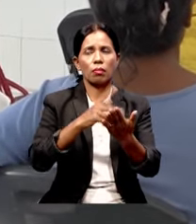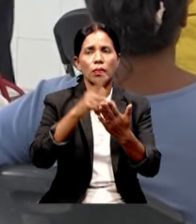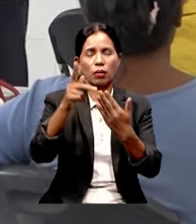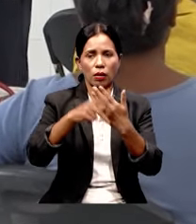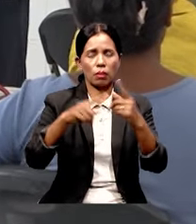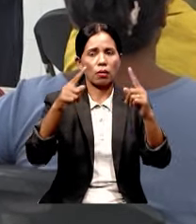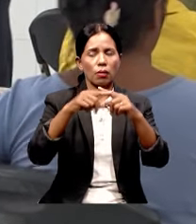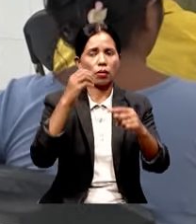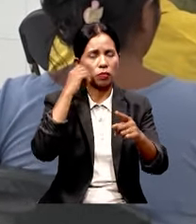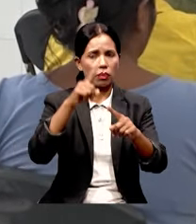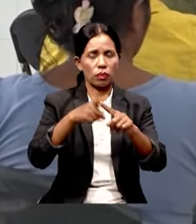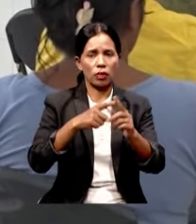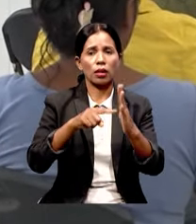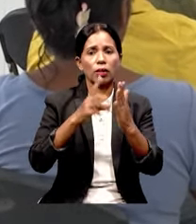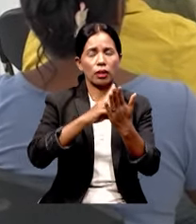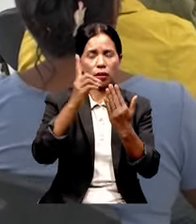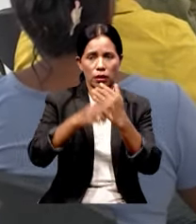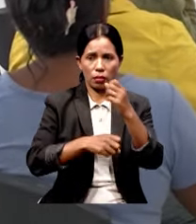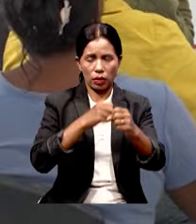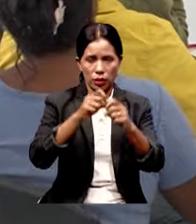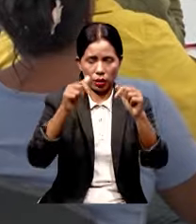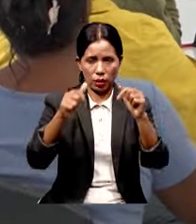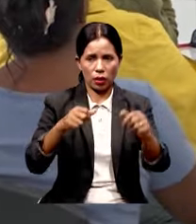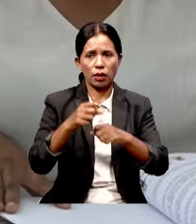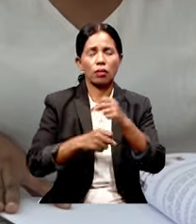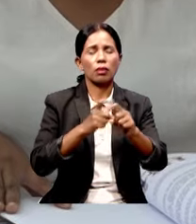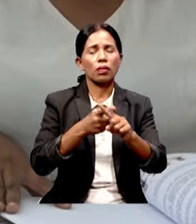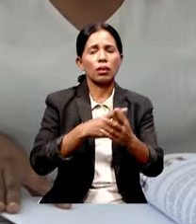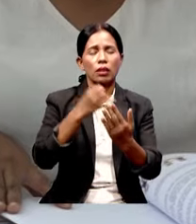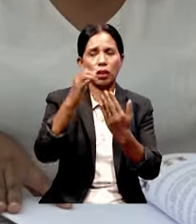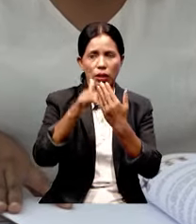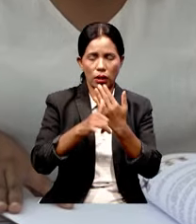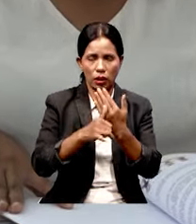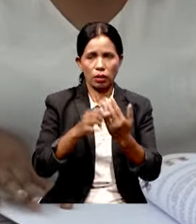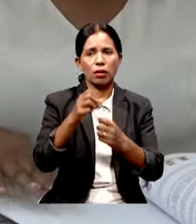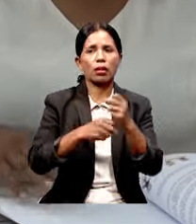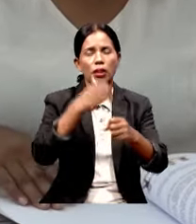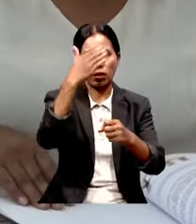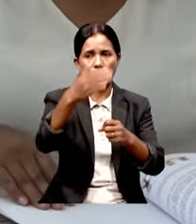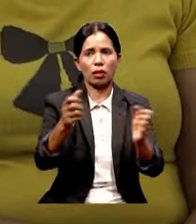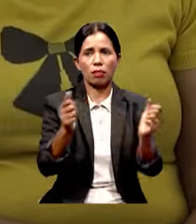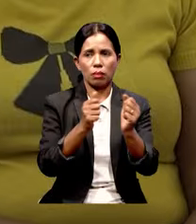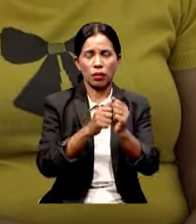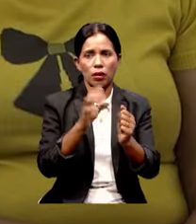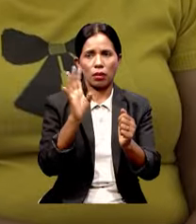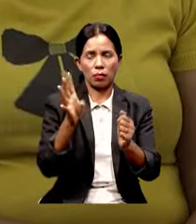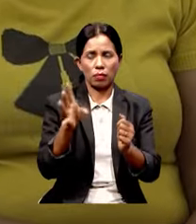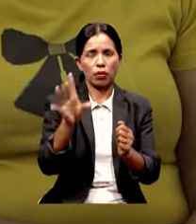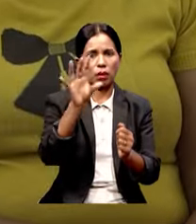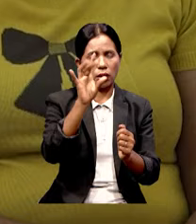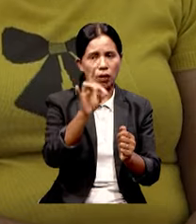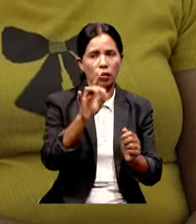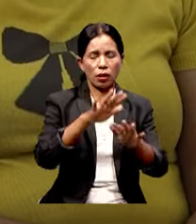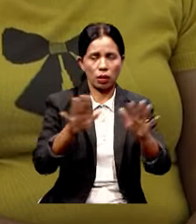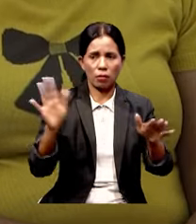a rua fulan dezembro, tinan, né? To fulan janeiro, tinan oin. E a facilitador, no facilitadora, a mutuk hatlo resin walo. No